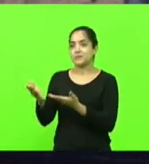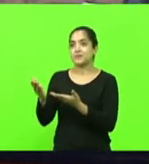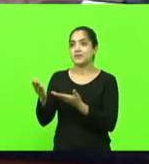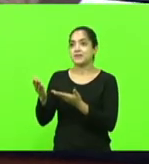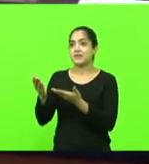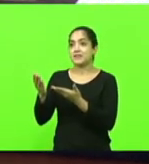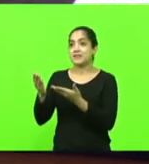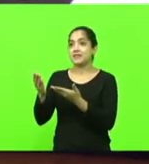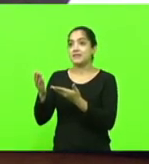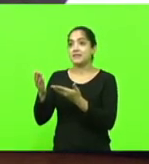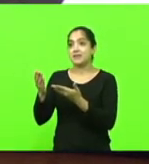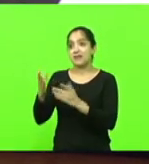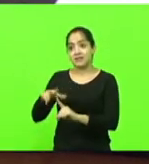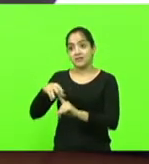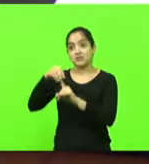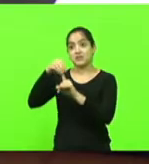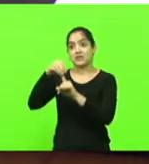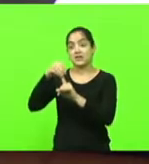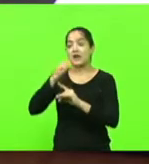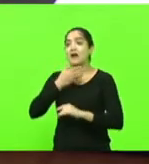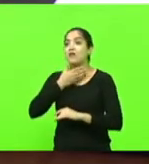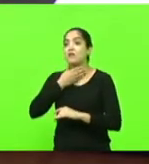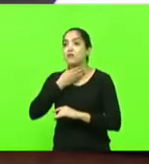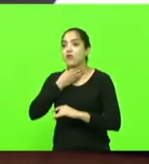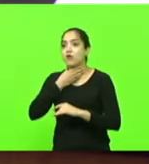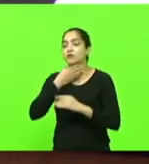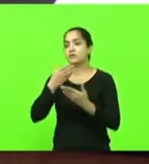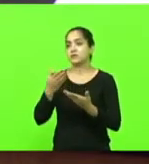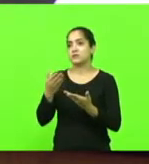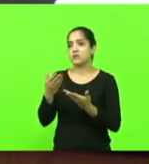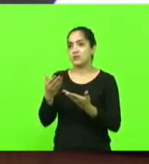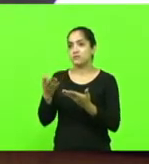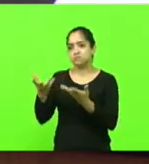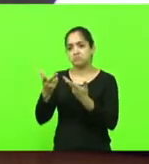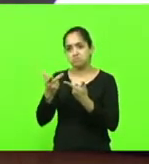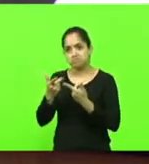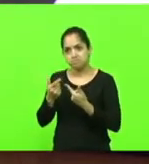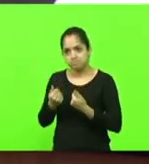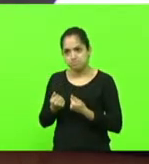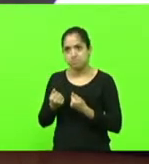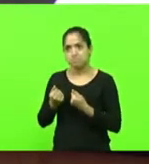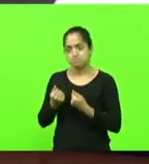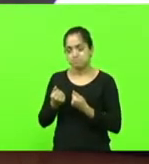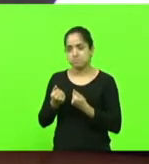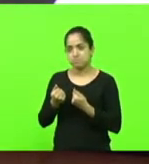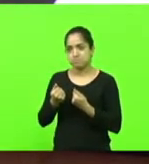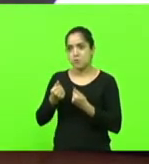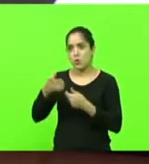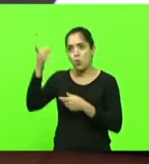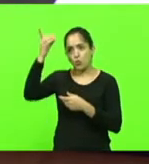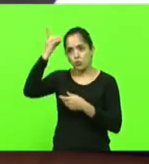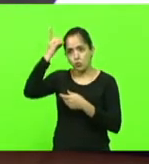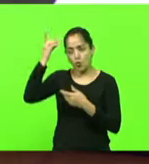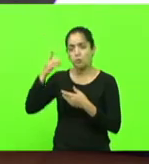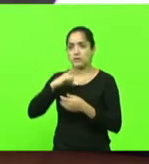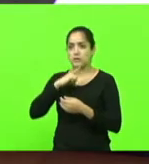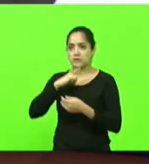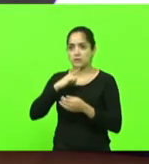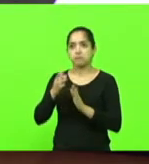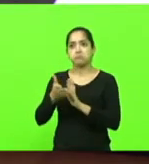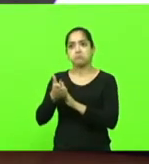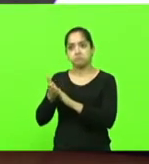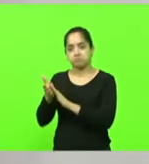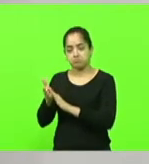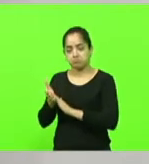destacar, não é, a voz, a performance, o estilo e a vocação que merece os nossos aplausos.